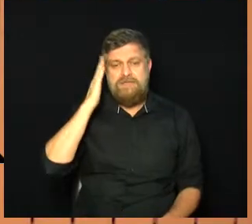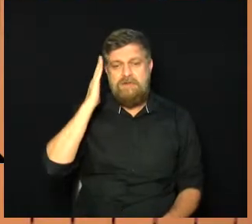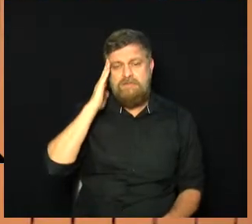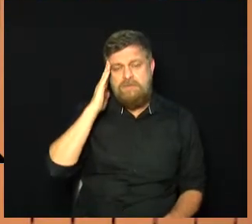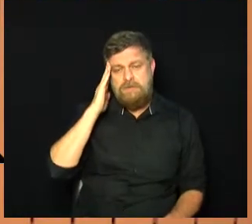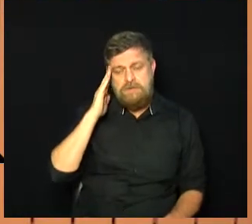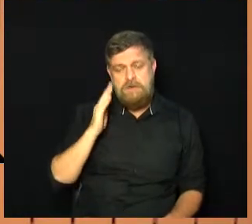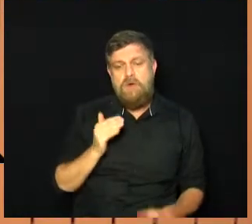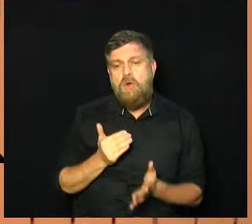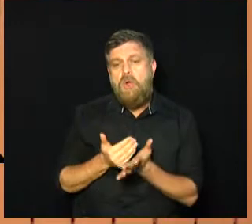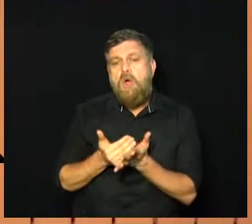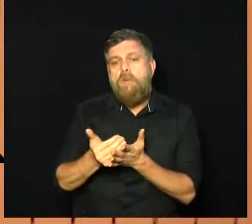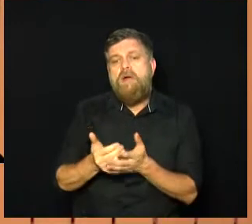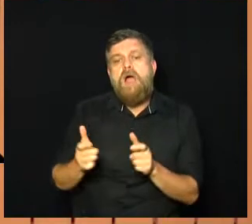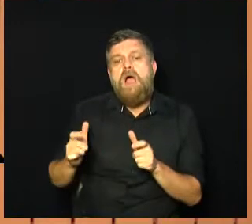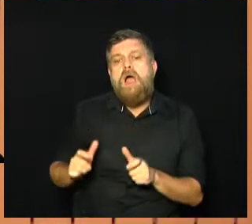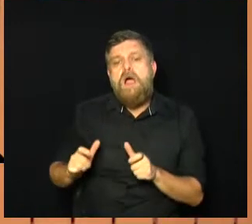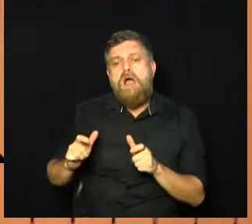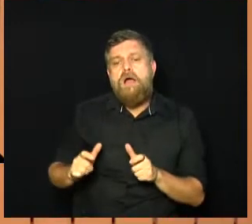aonde começa